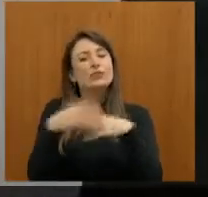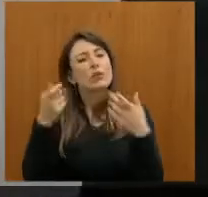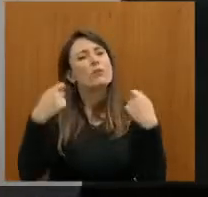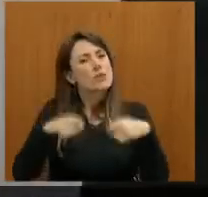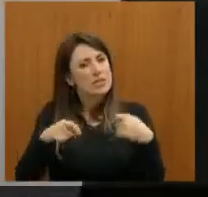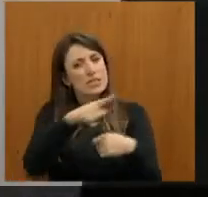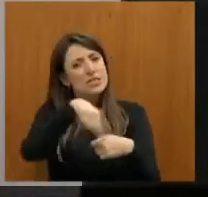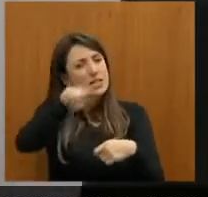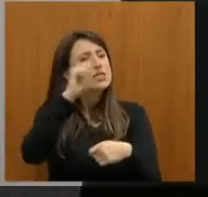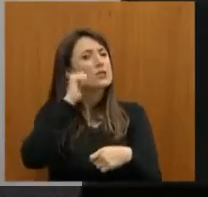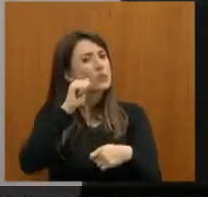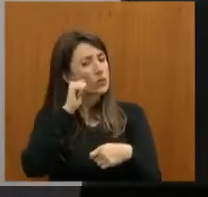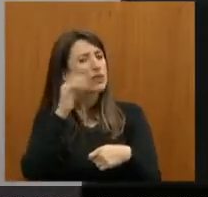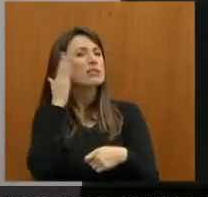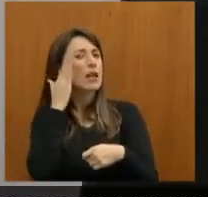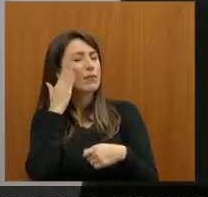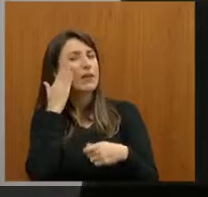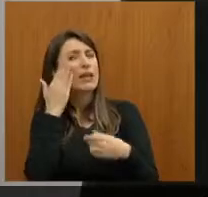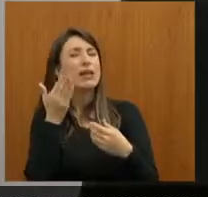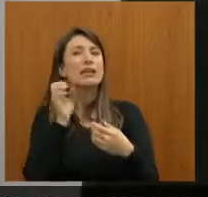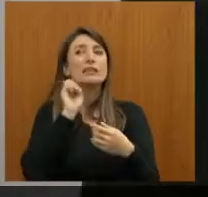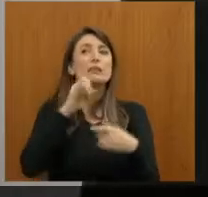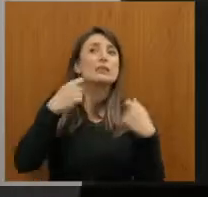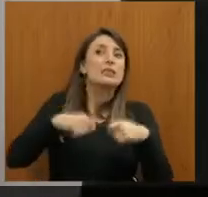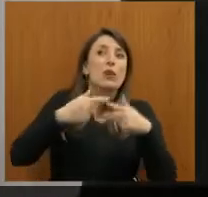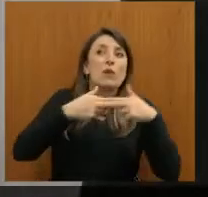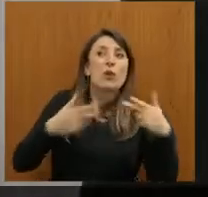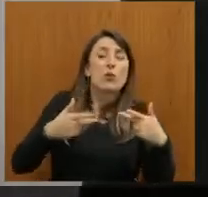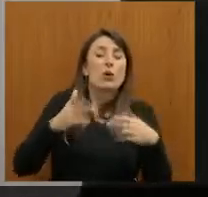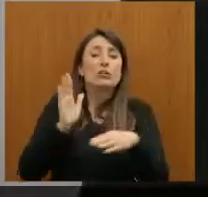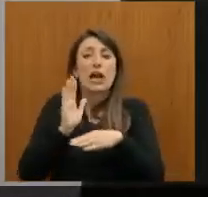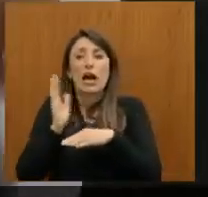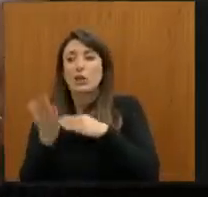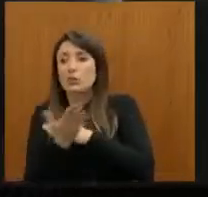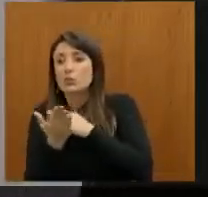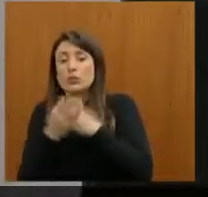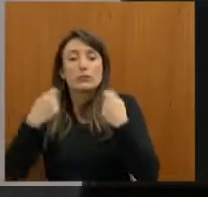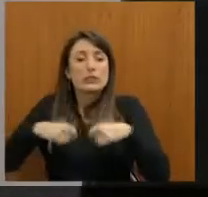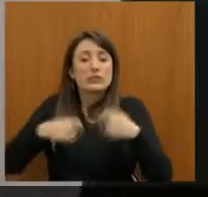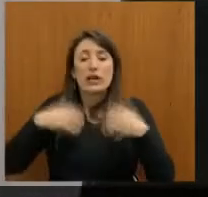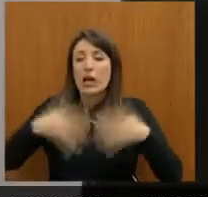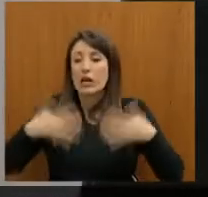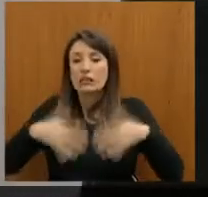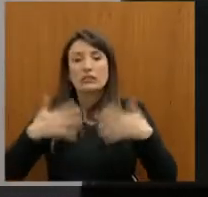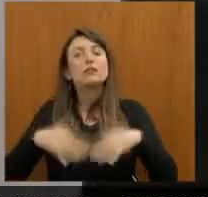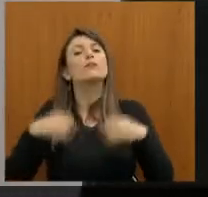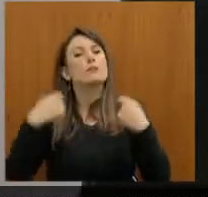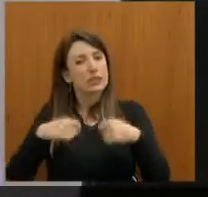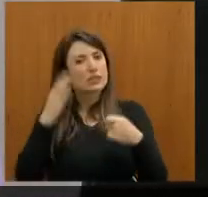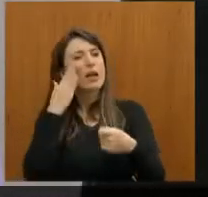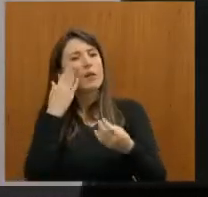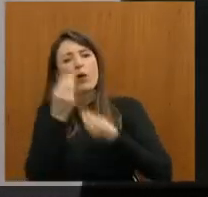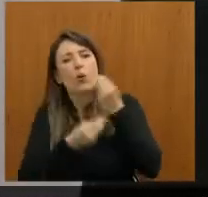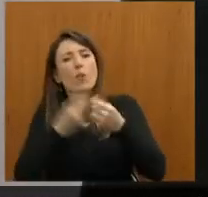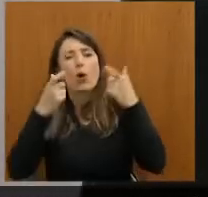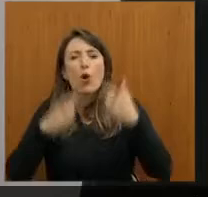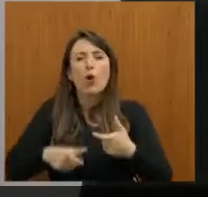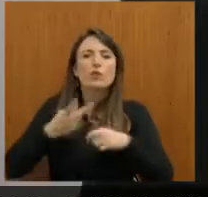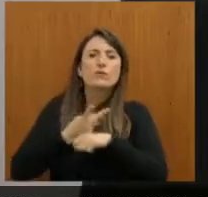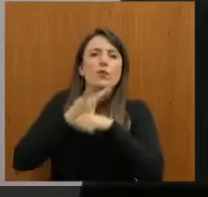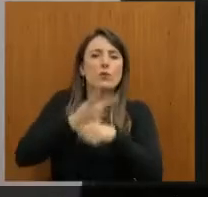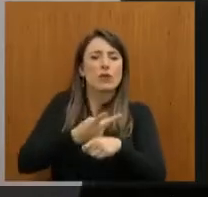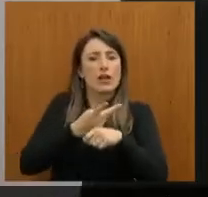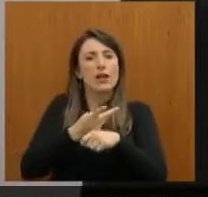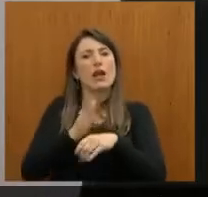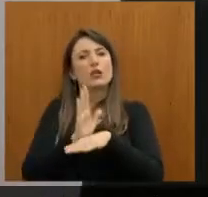como recorrer Como pedir ajuda porque essas orientações Oi gente ela salvam vidas e eu quero aproveitar aqui